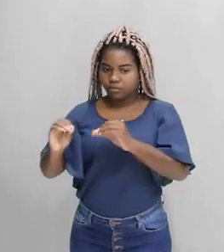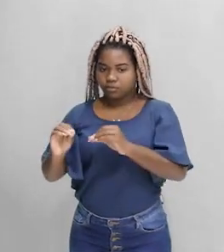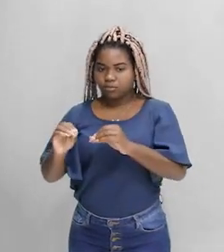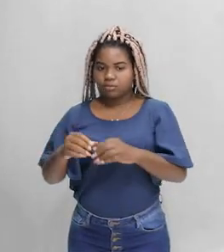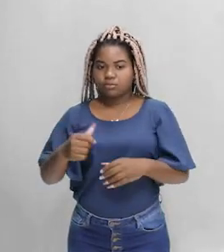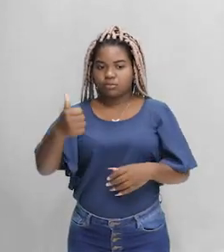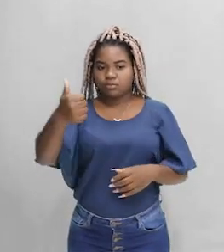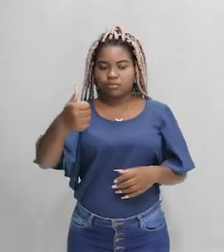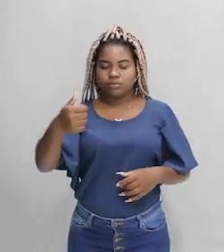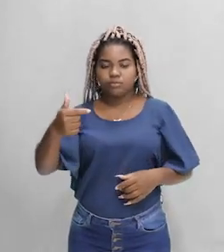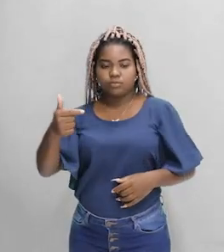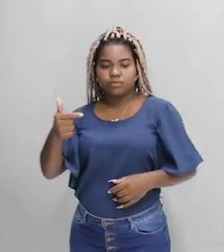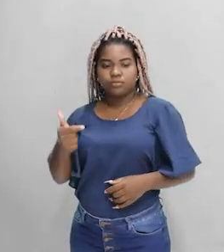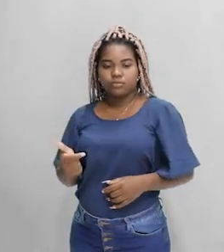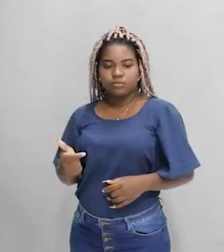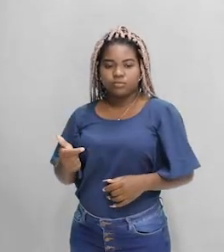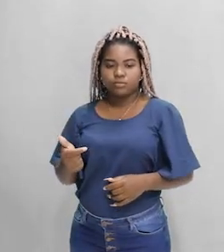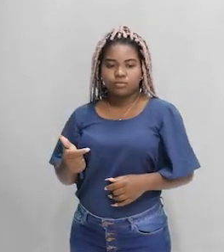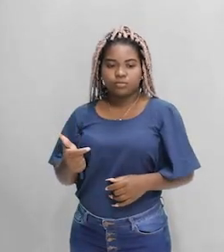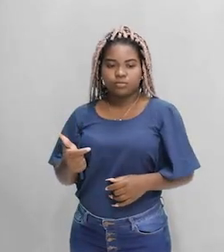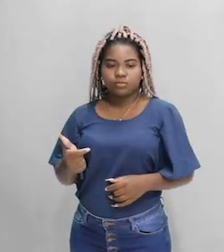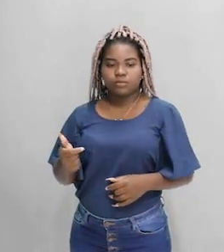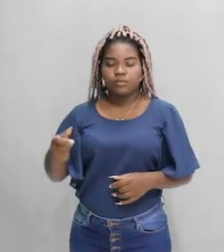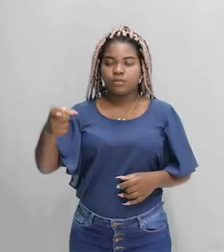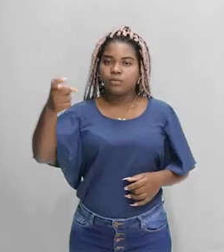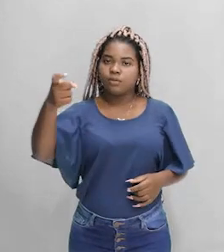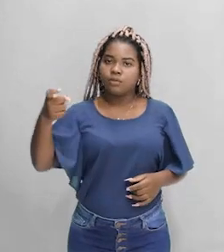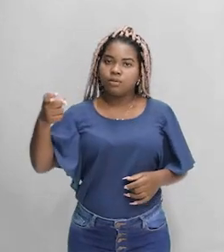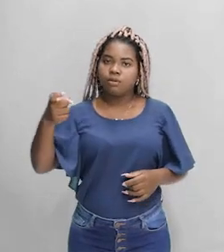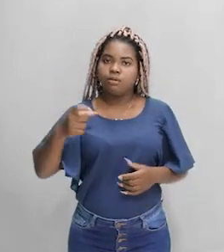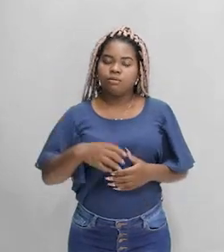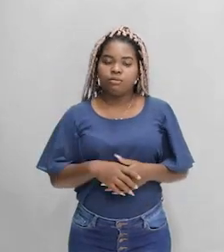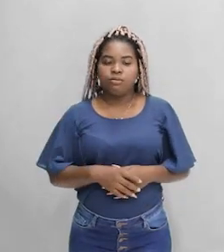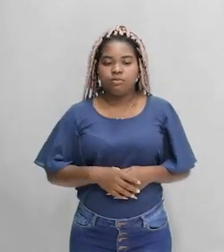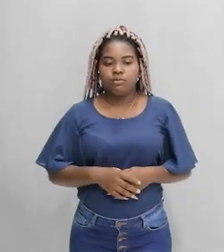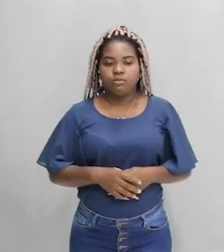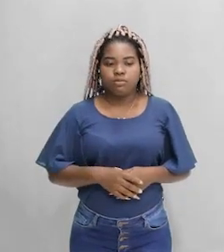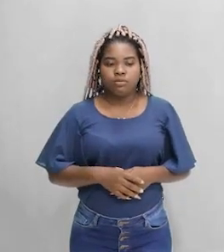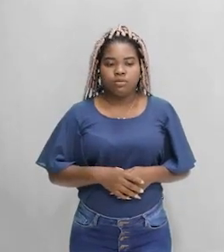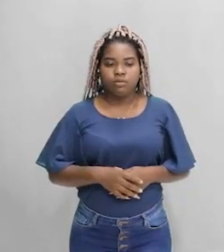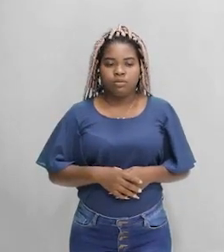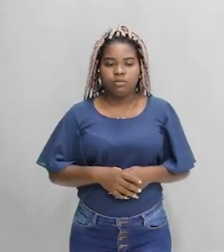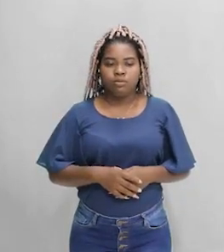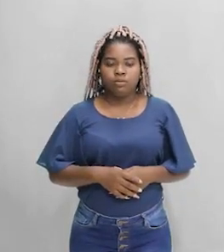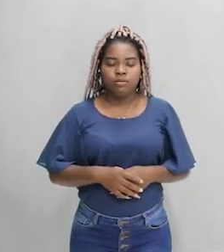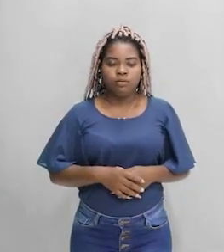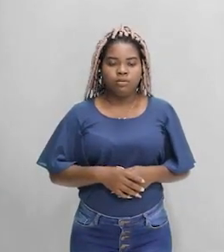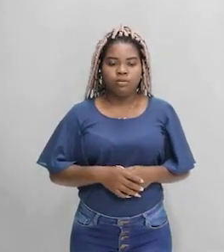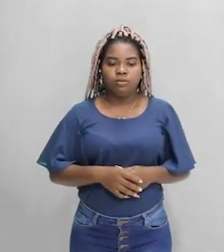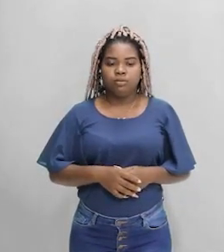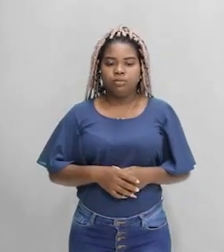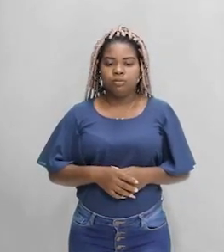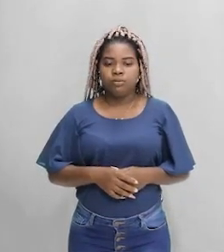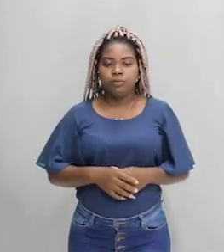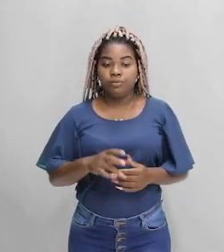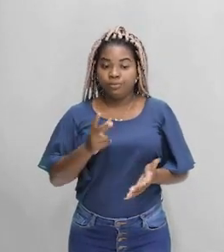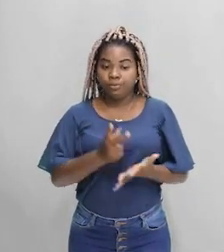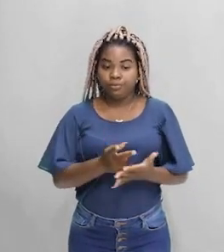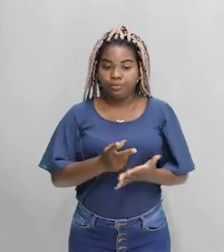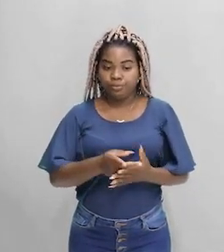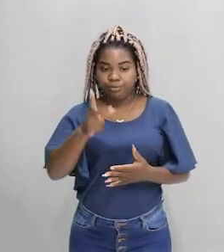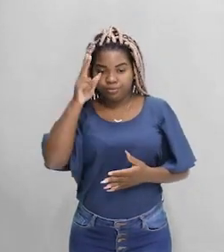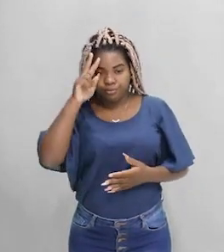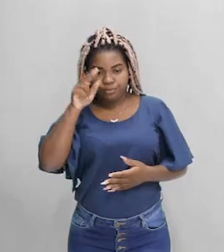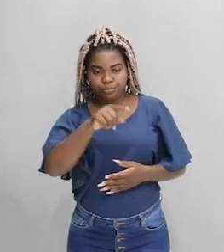meio, toda a fração meio, elevado ao x. Nesse caso aqui, mais uma vez eu reforço para